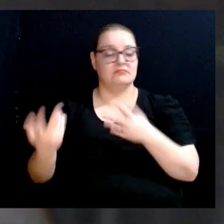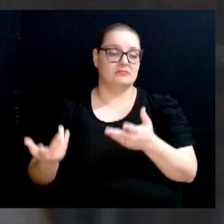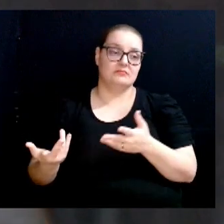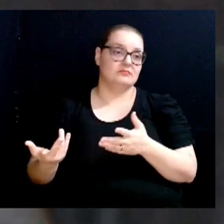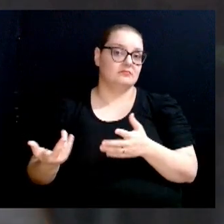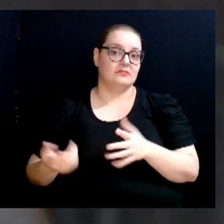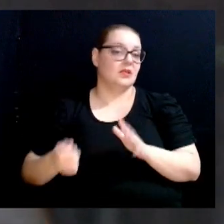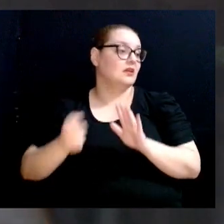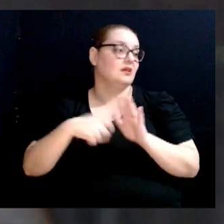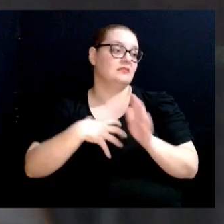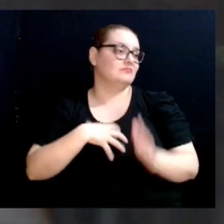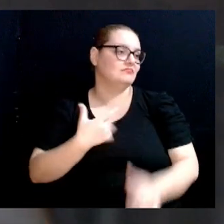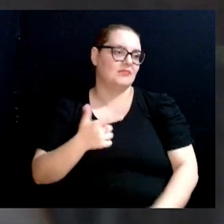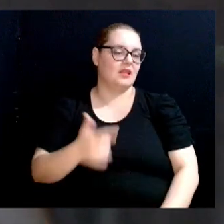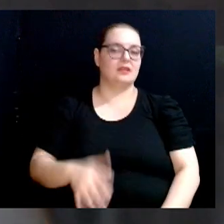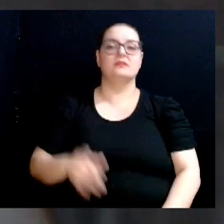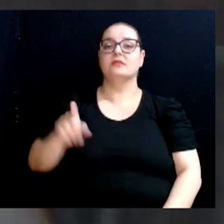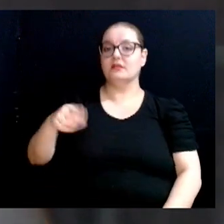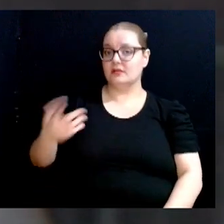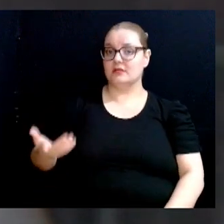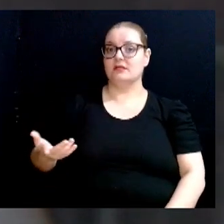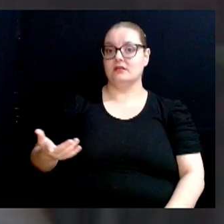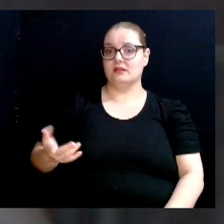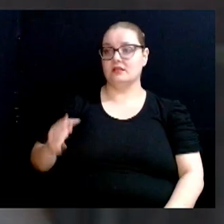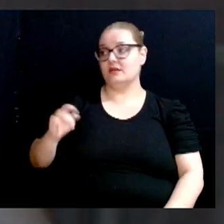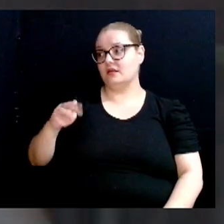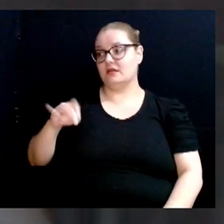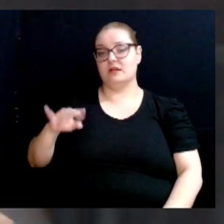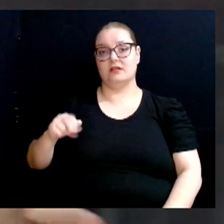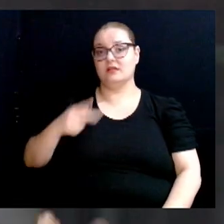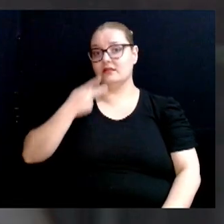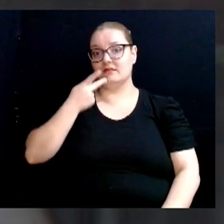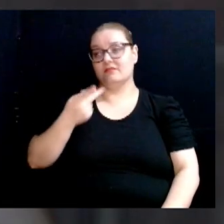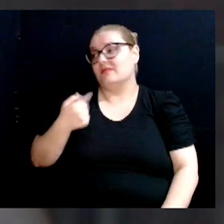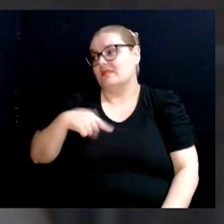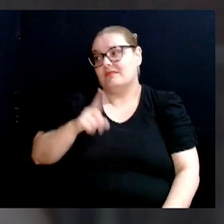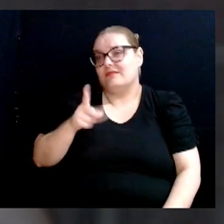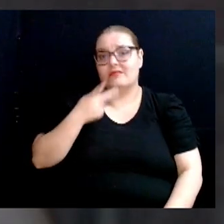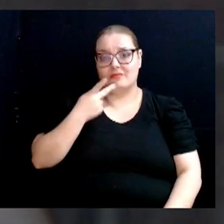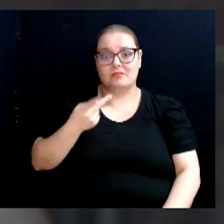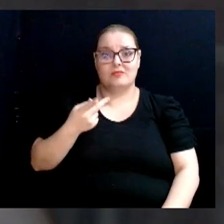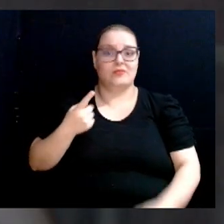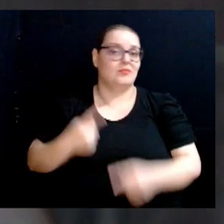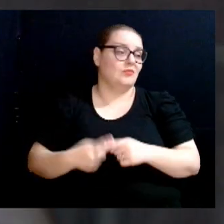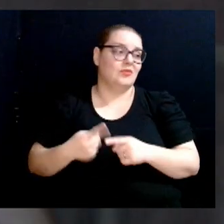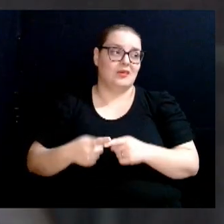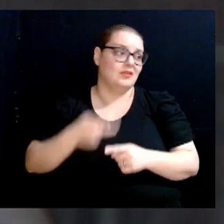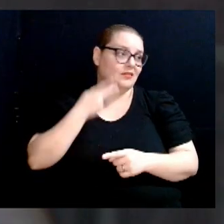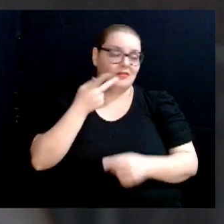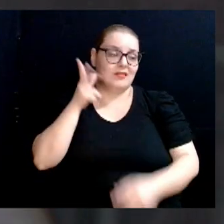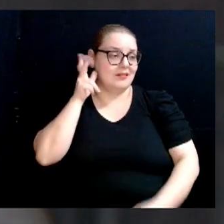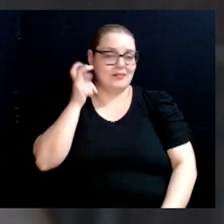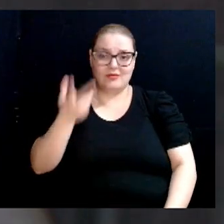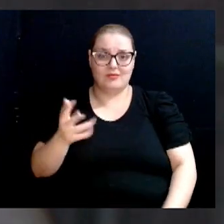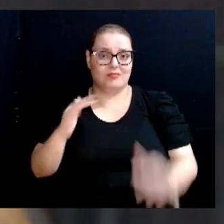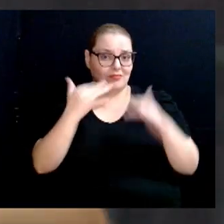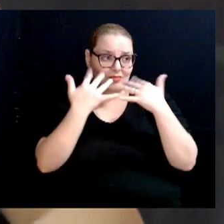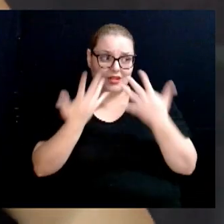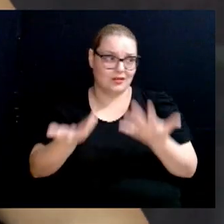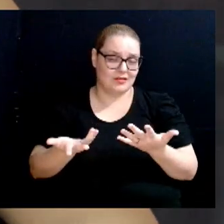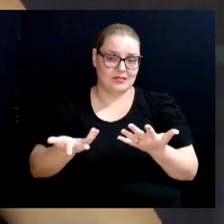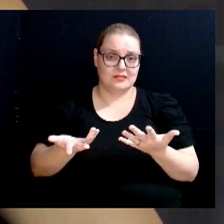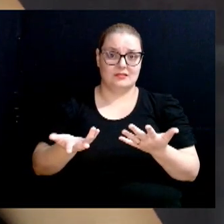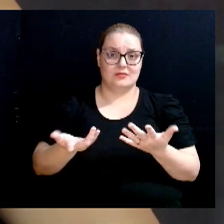assim, você já sente, é aquilo que a Karina falou, eu não vou falar, porque nem quando eu estou falando ele me olha, ele me escuta ou ela me escuta. Então, para que eu